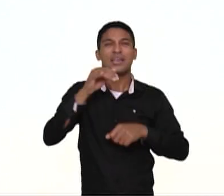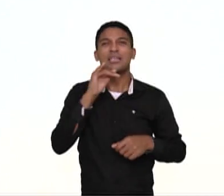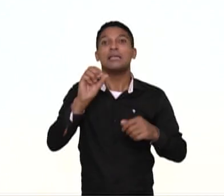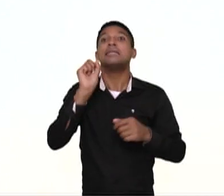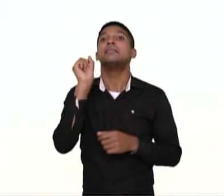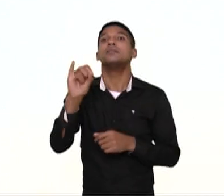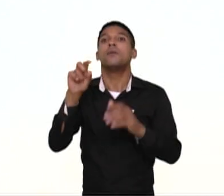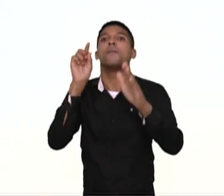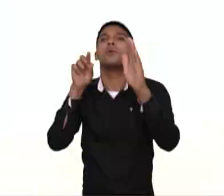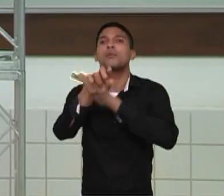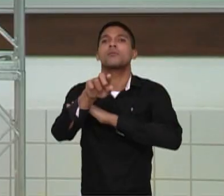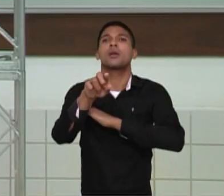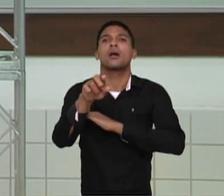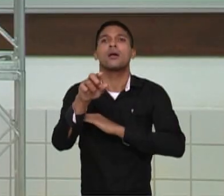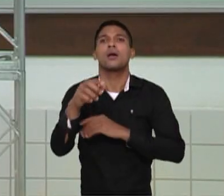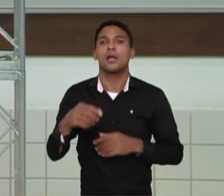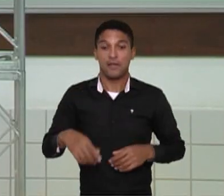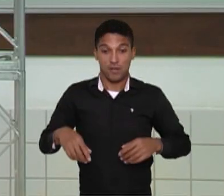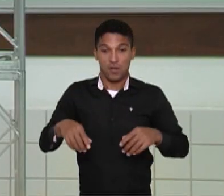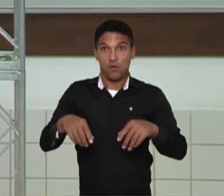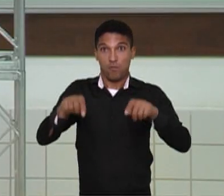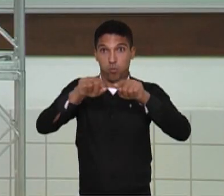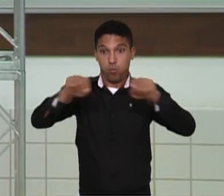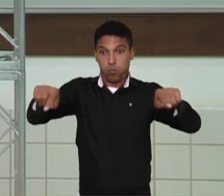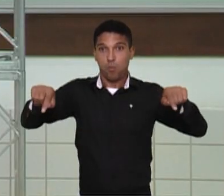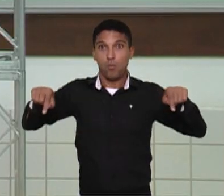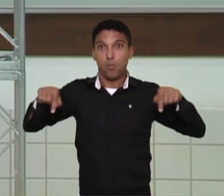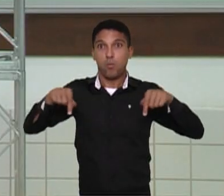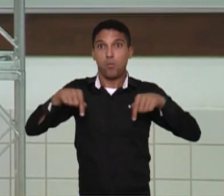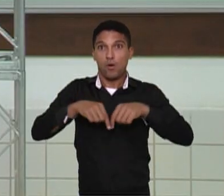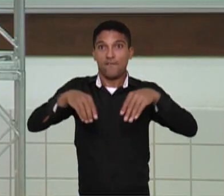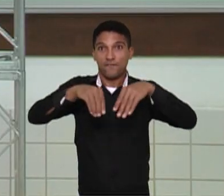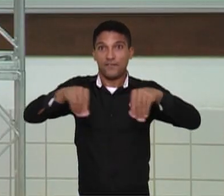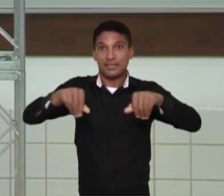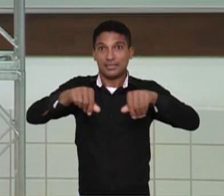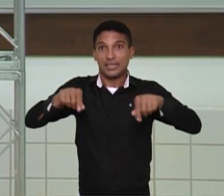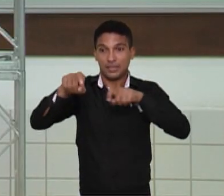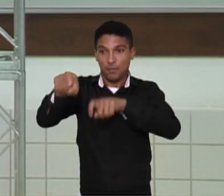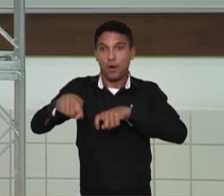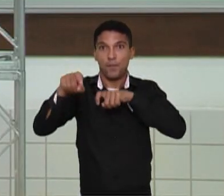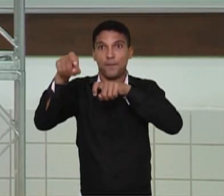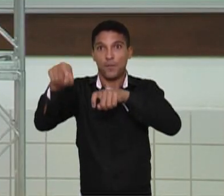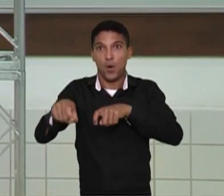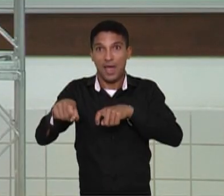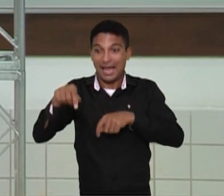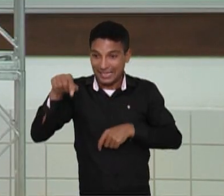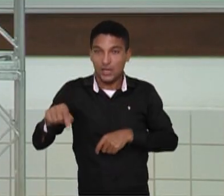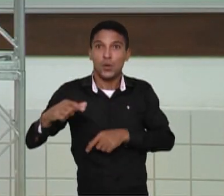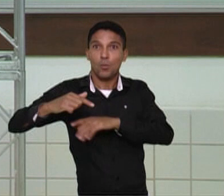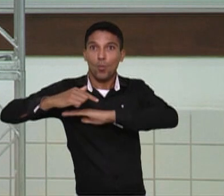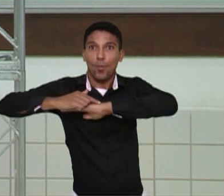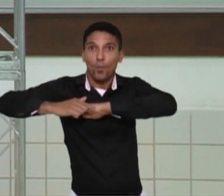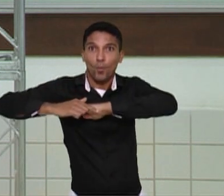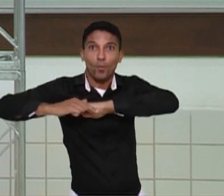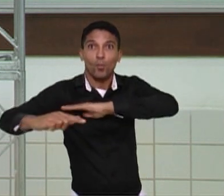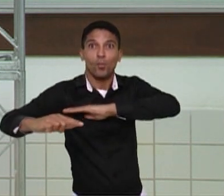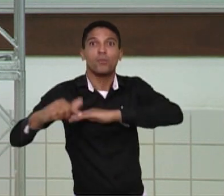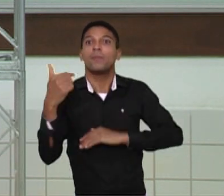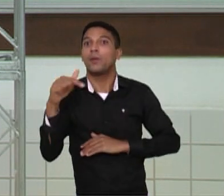você qual parte da fazenda não tem plantação, né? É